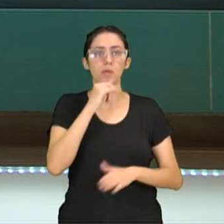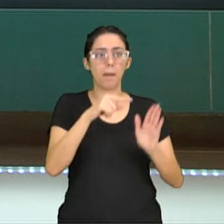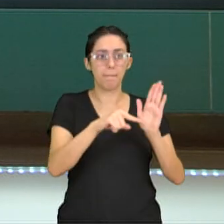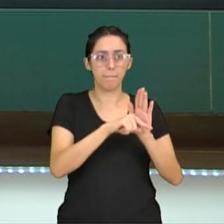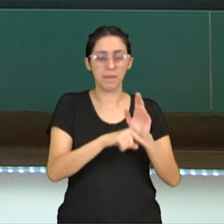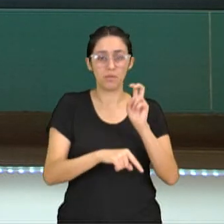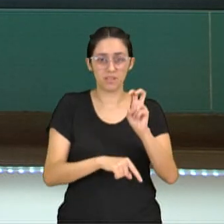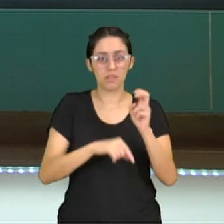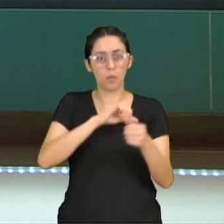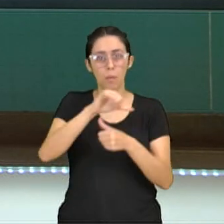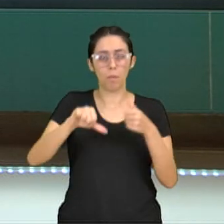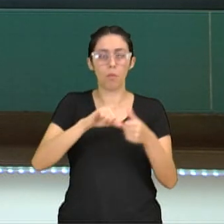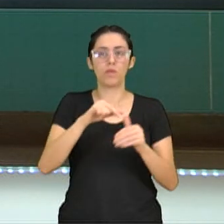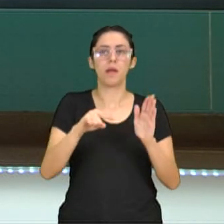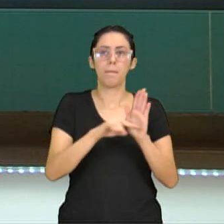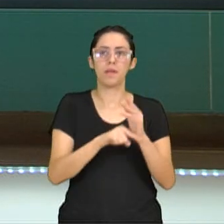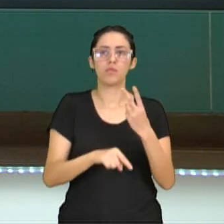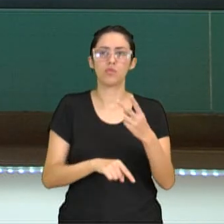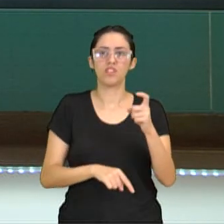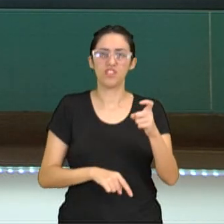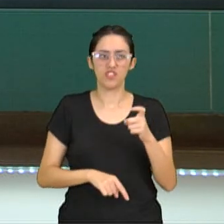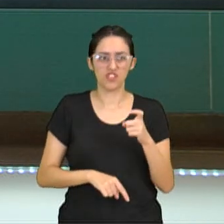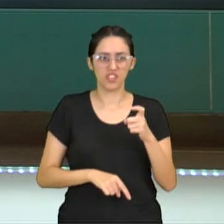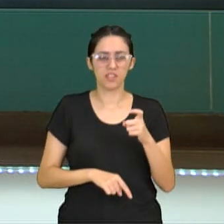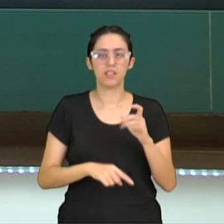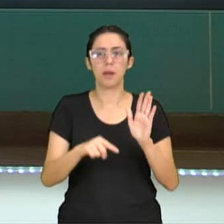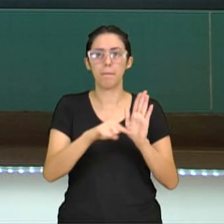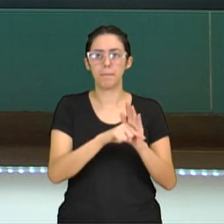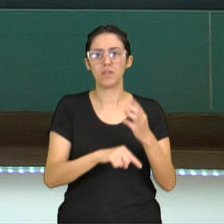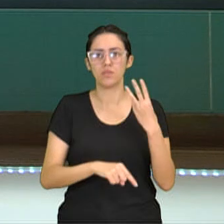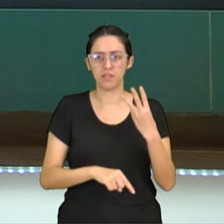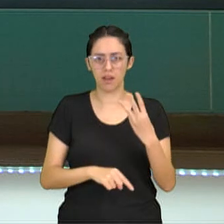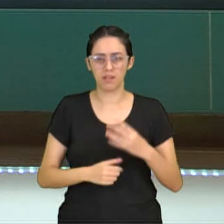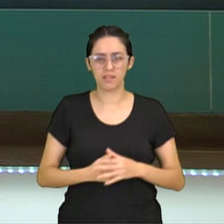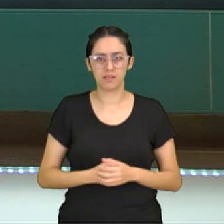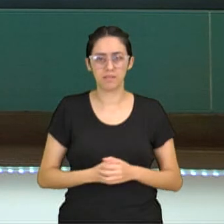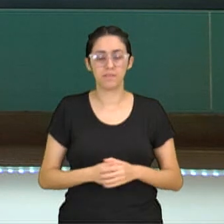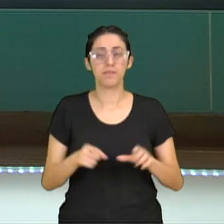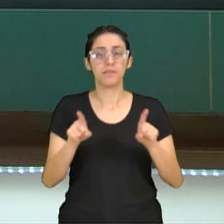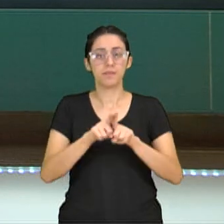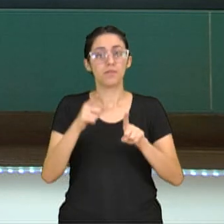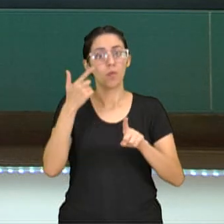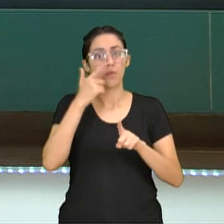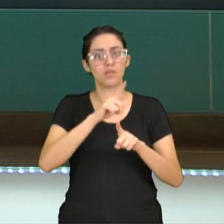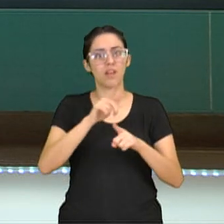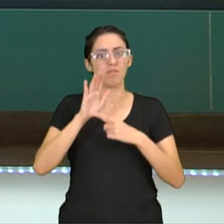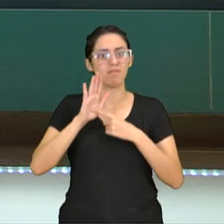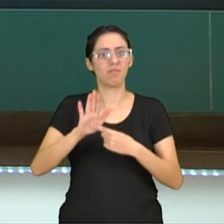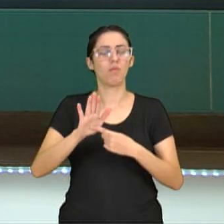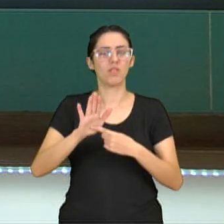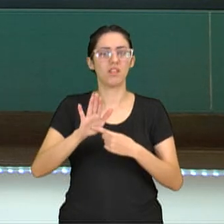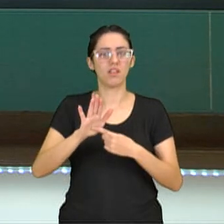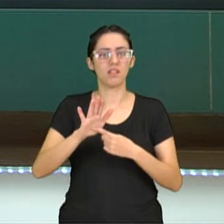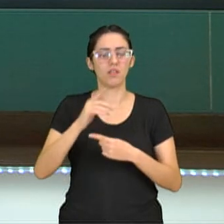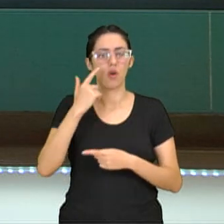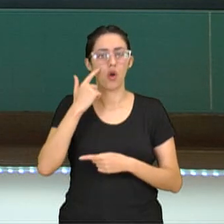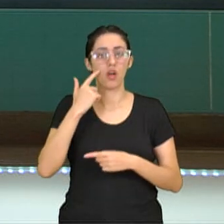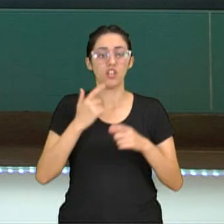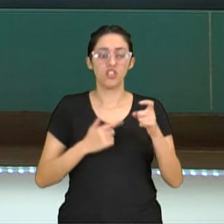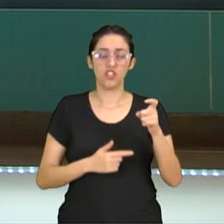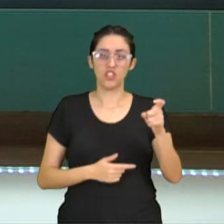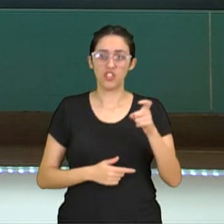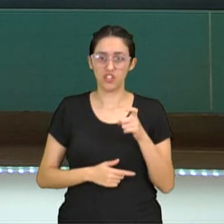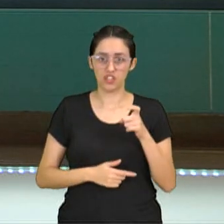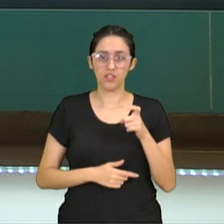menos 2x menos 3. Devo 2, devo 3, devo 5. E você consegue colocar em evidência, ó. Aqui eu coloquei o x e